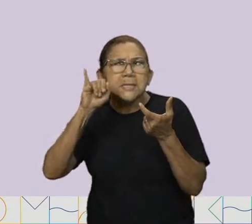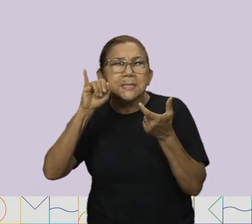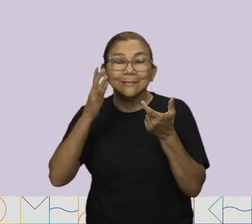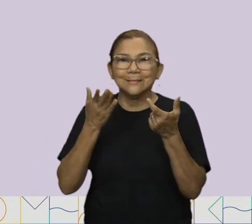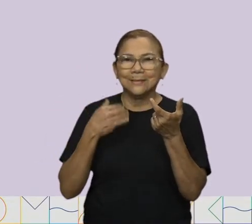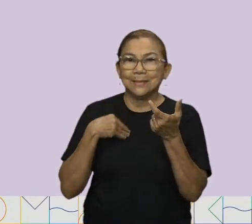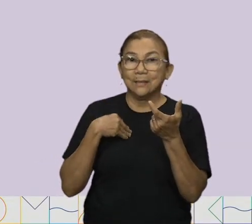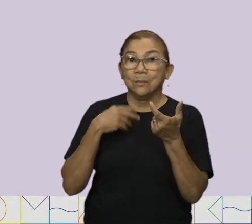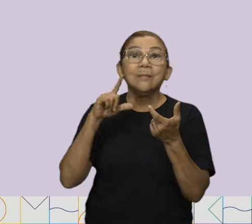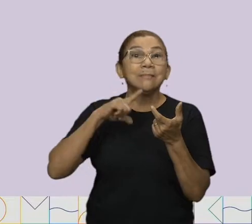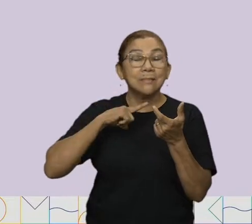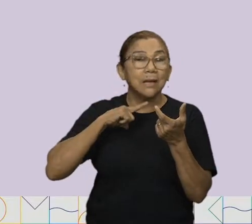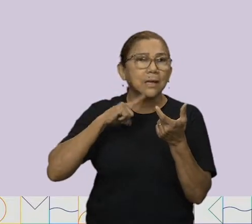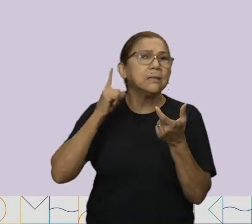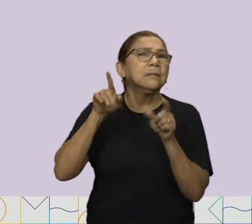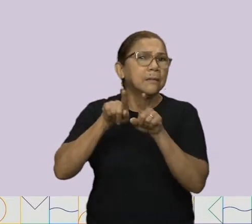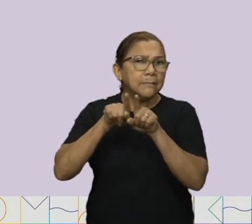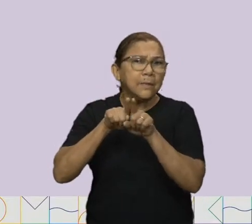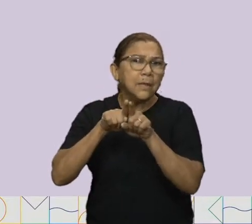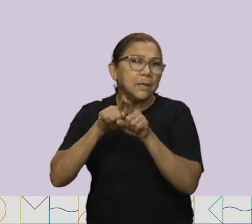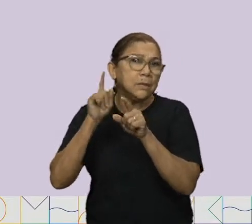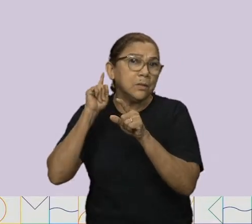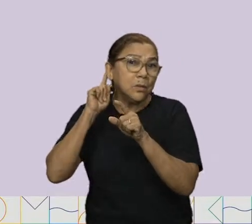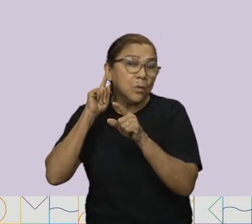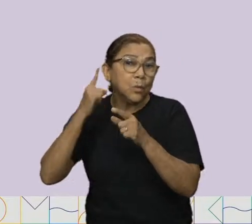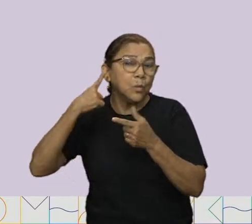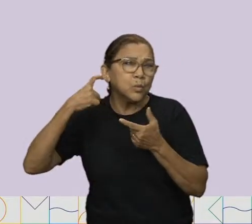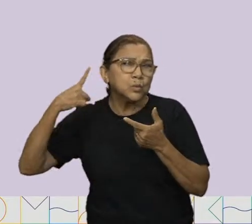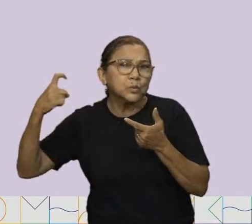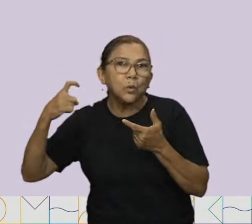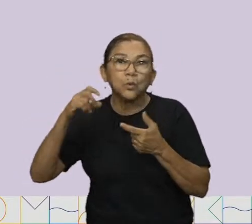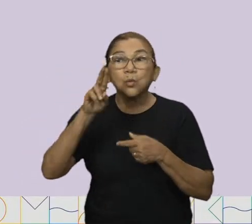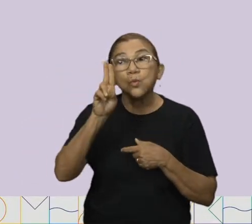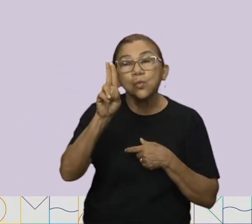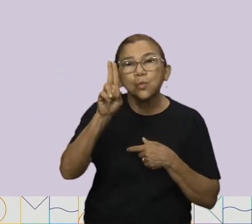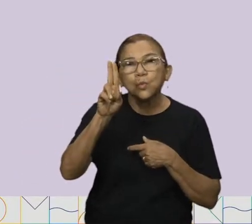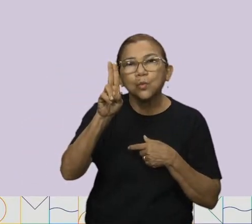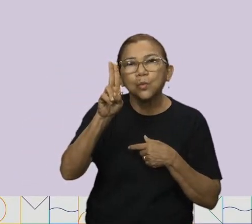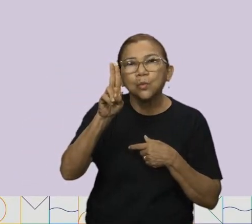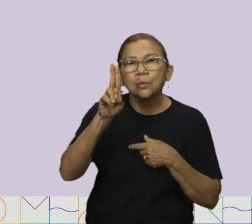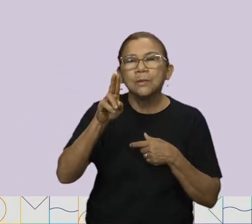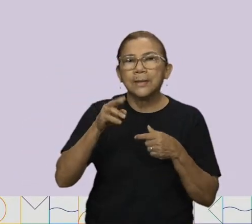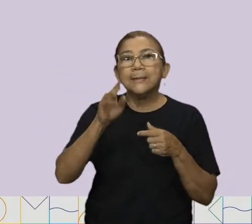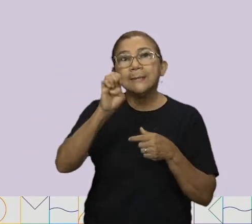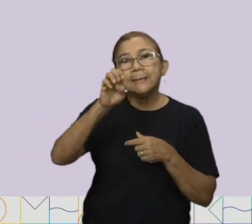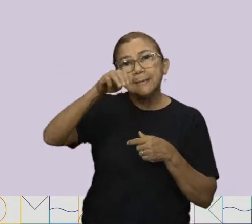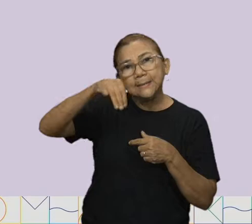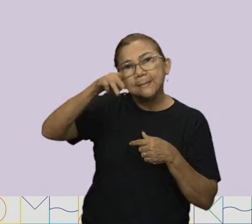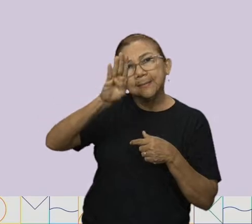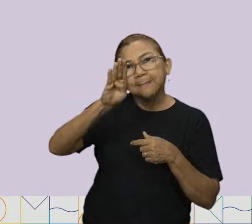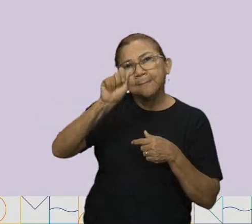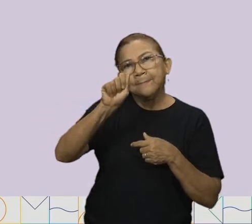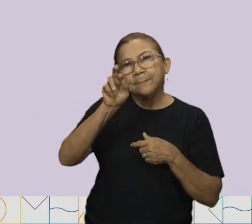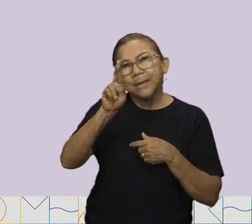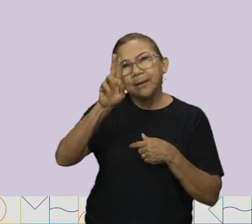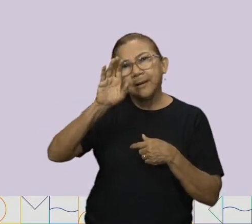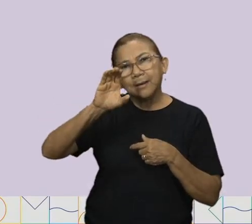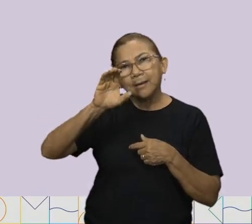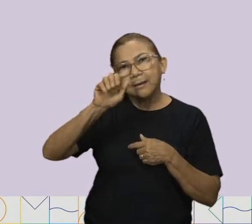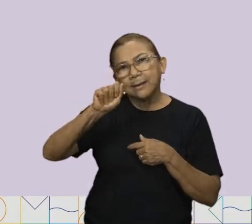Embarcação. Olha o som do U aí, percebe? É isso que eu quero que vocês percebam. Na oralidade, quando eu estou